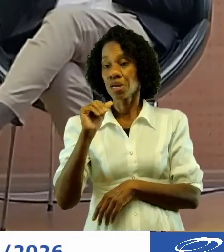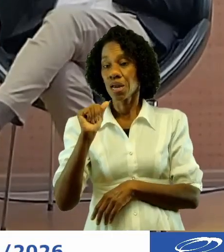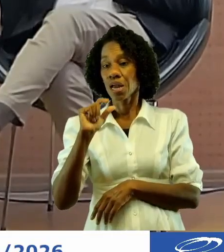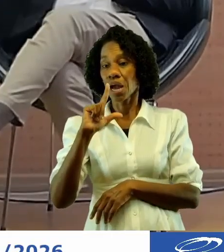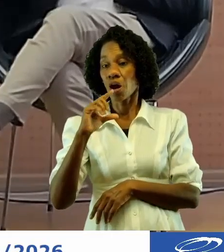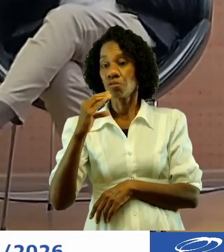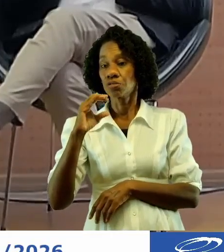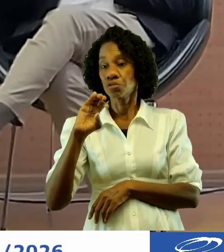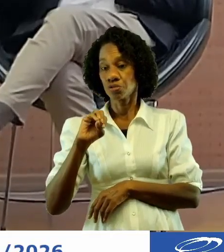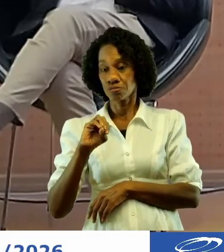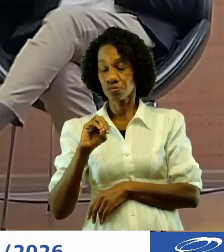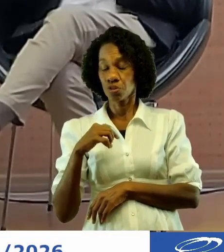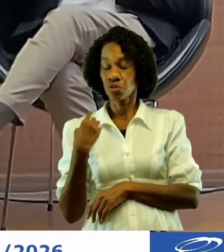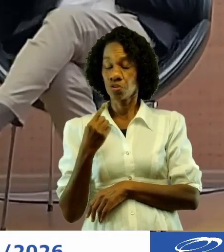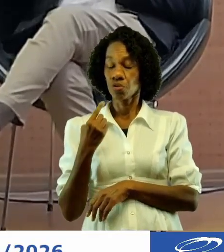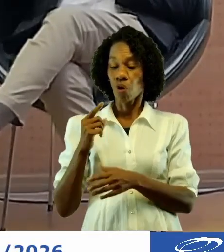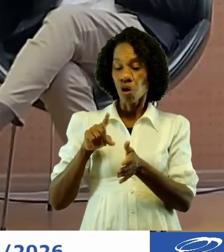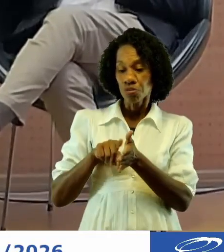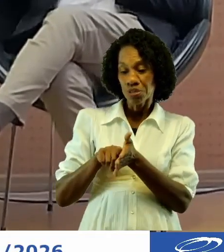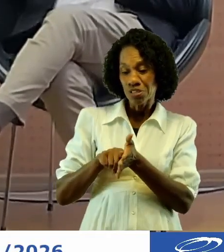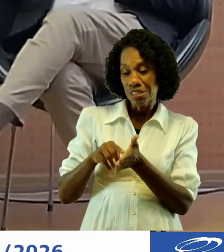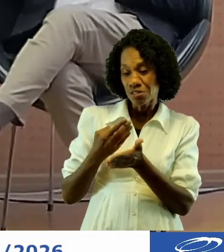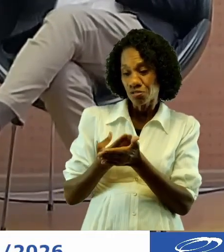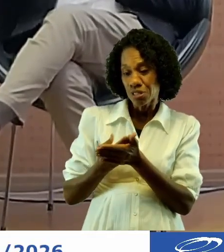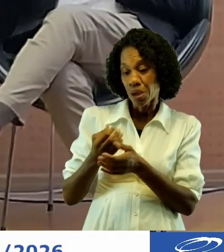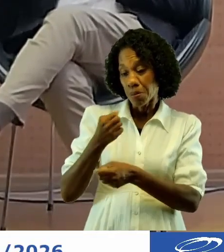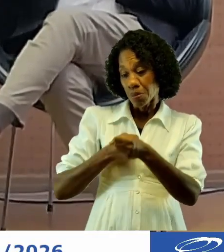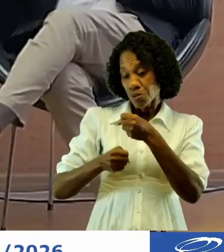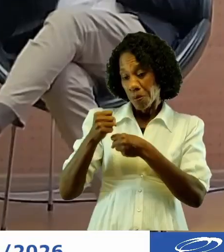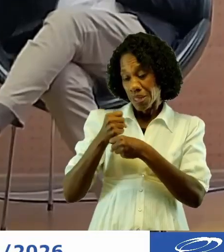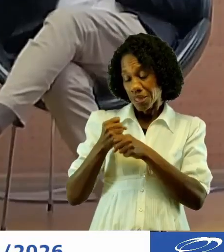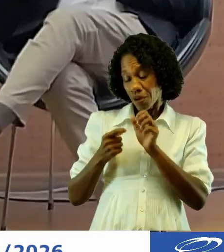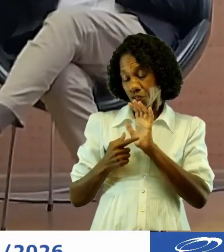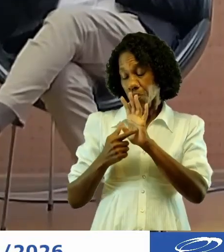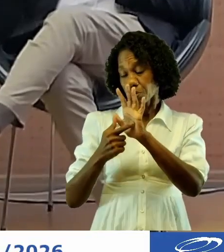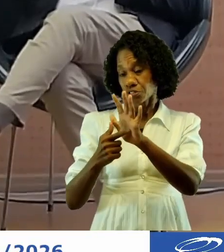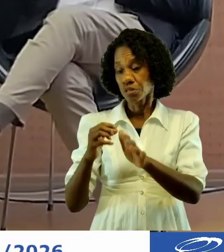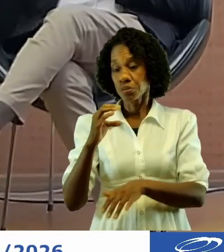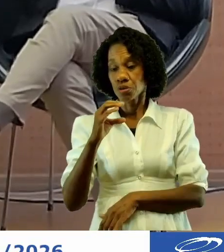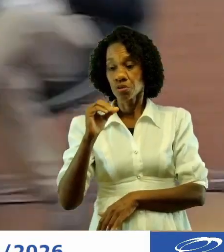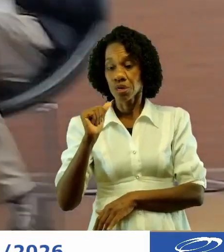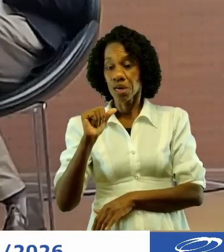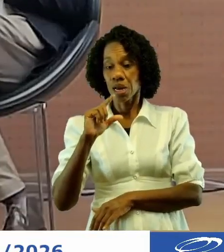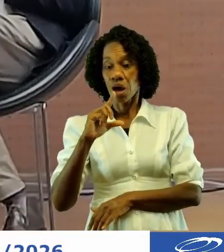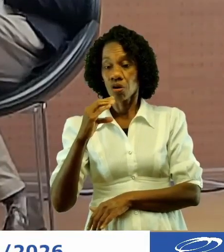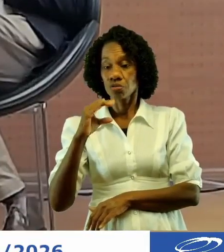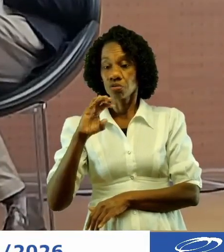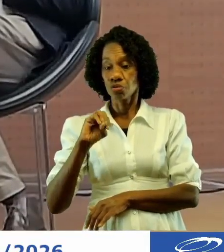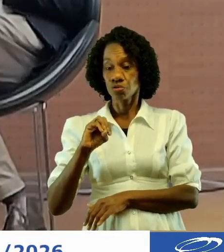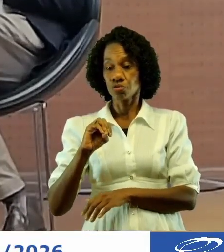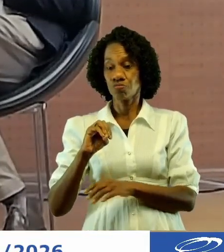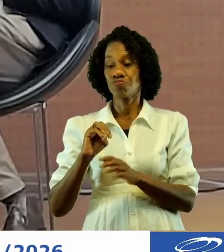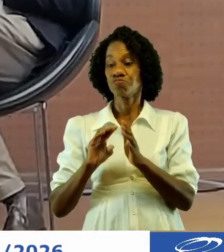score. A gente tem esse estudo, nós publicamos no ano passado, e mostramos que um cálcio acima de 5 tem um